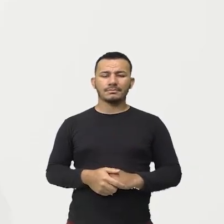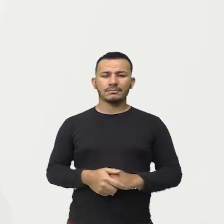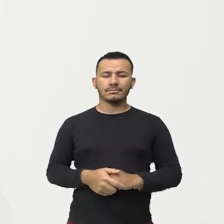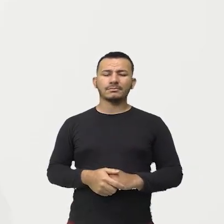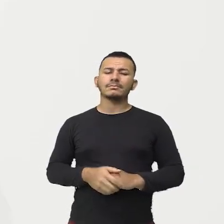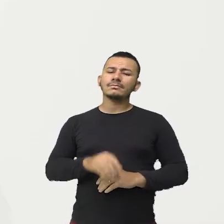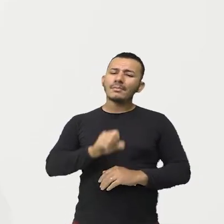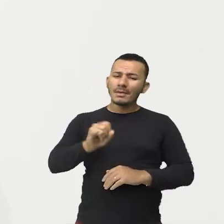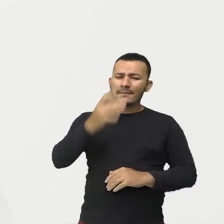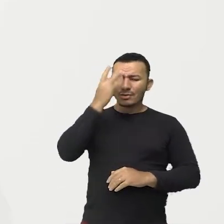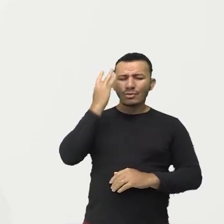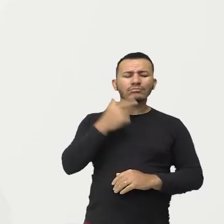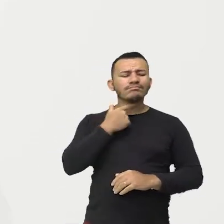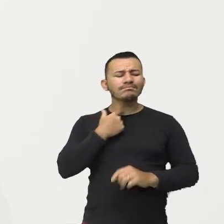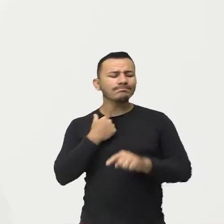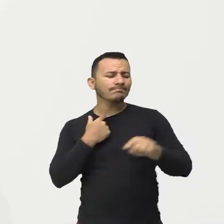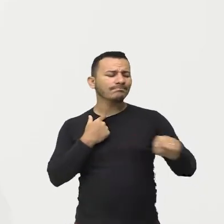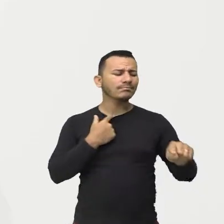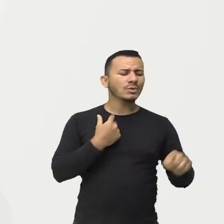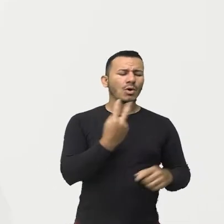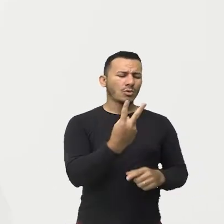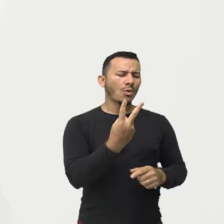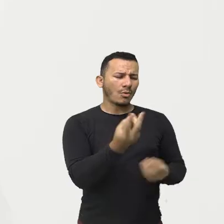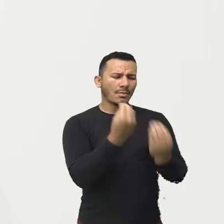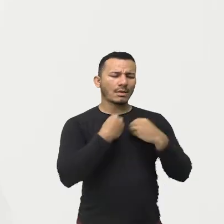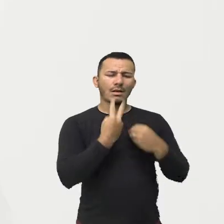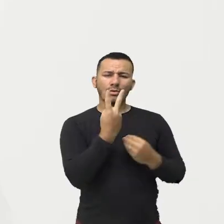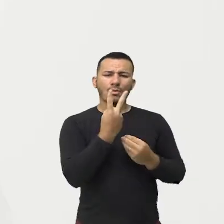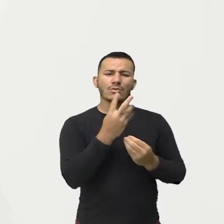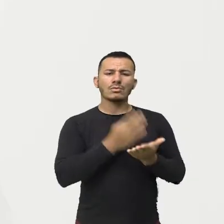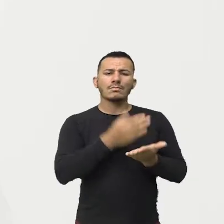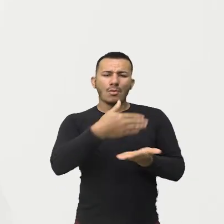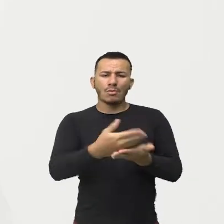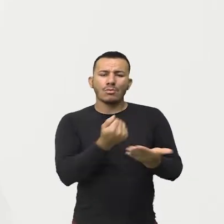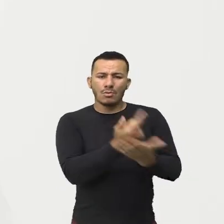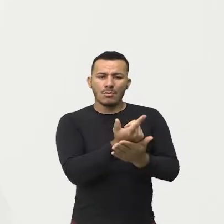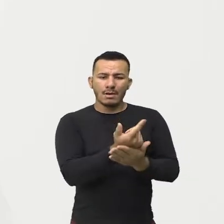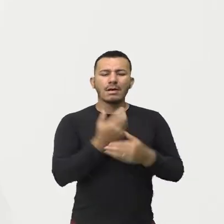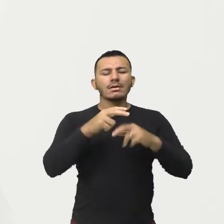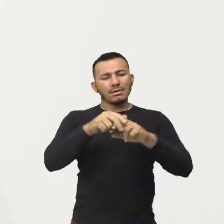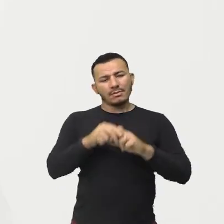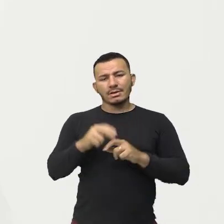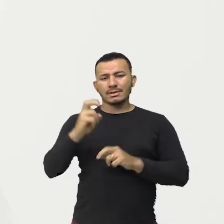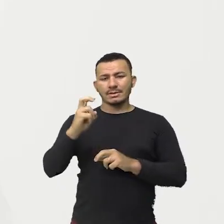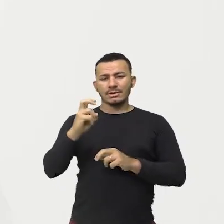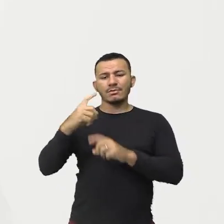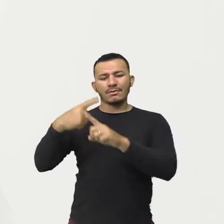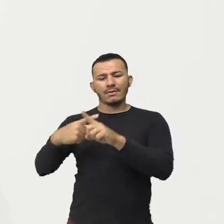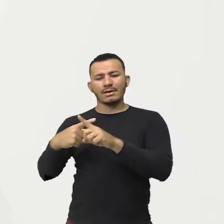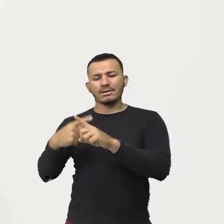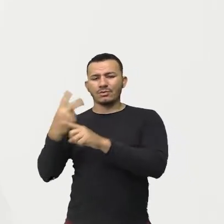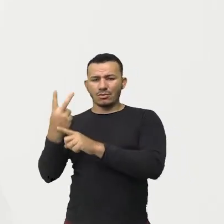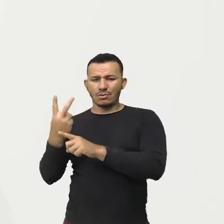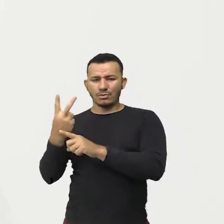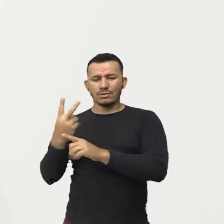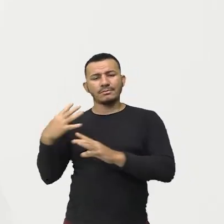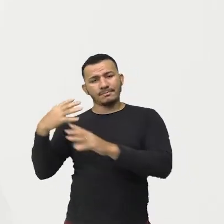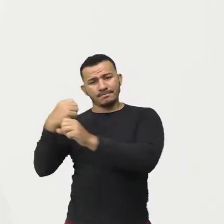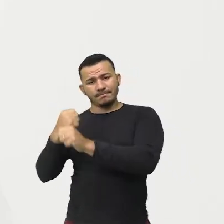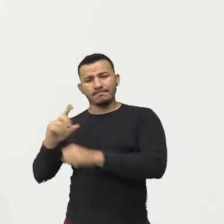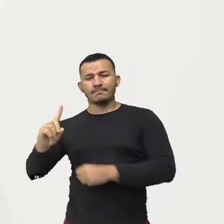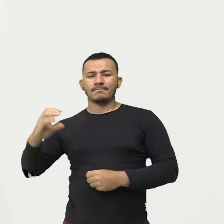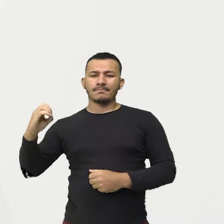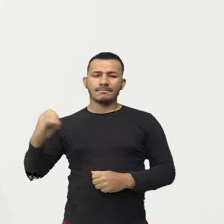a pessoa comprar 2 bolos, vai ficar R$5 vezes 2. 5 vezes 2,